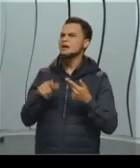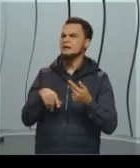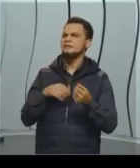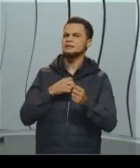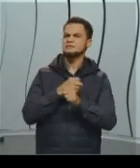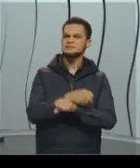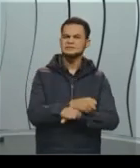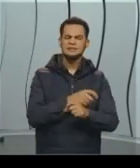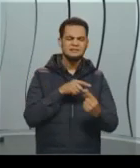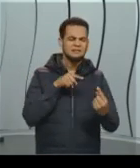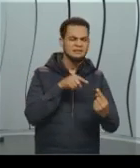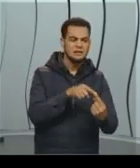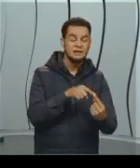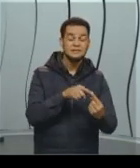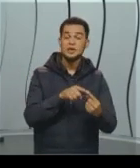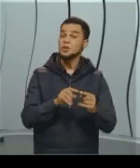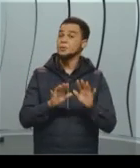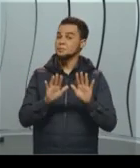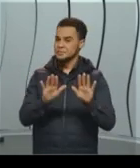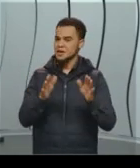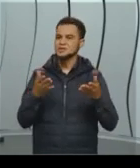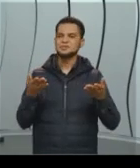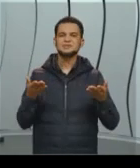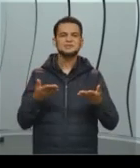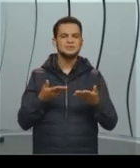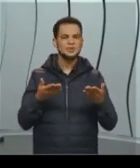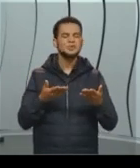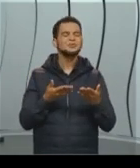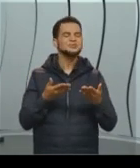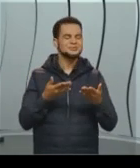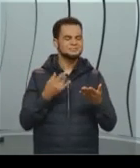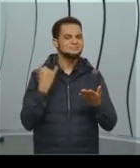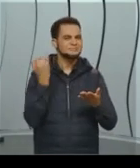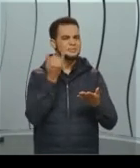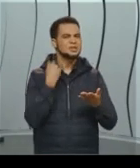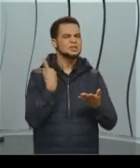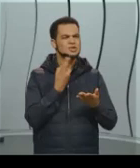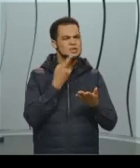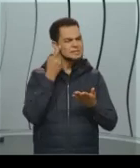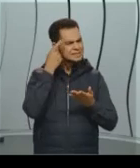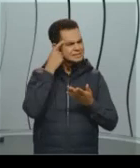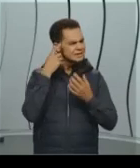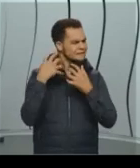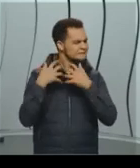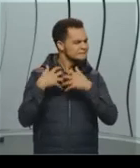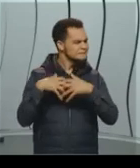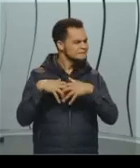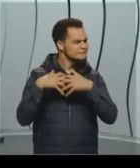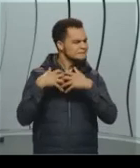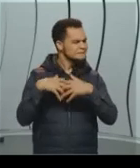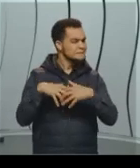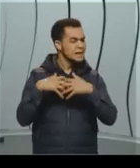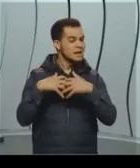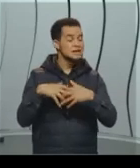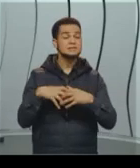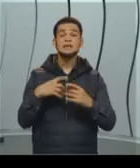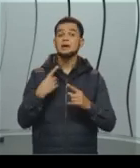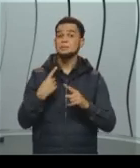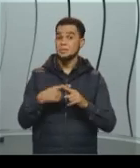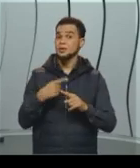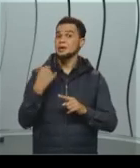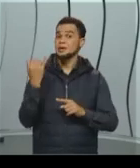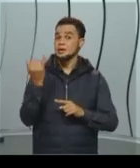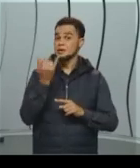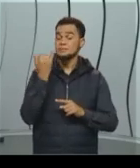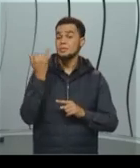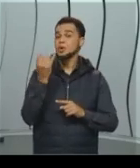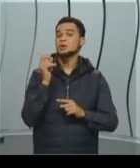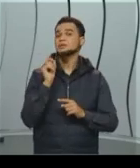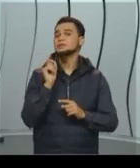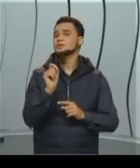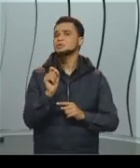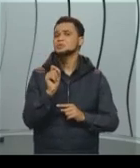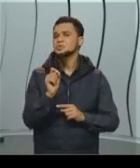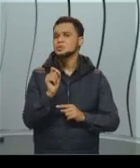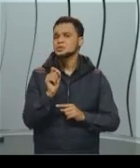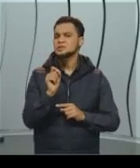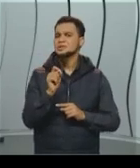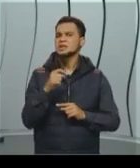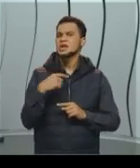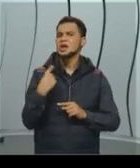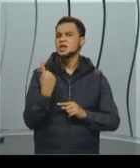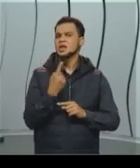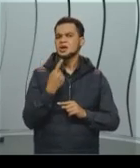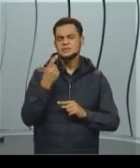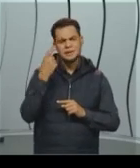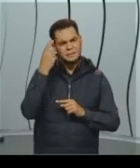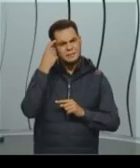essa nossa aula, para que a gente faça uma reflexão, né? Uma vez que é muito comum esse estudo, ele vir para a gente, né, como um